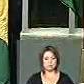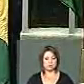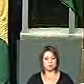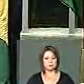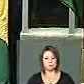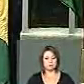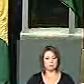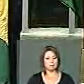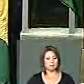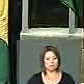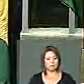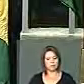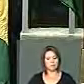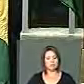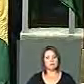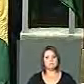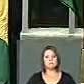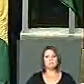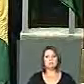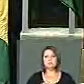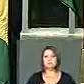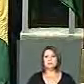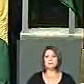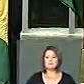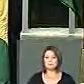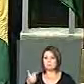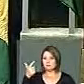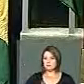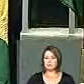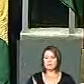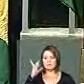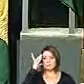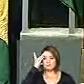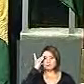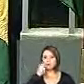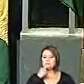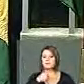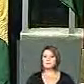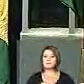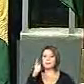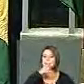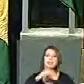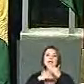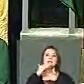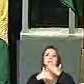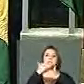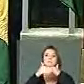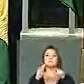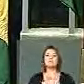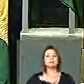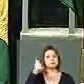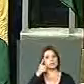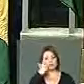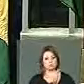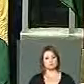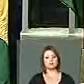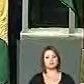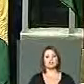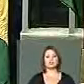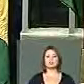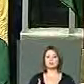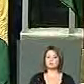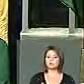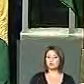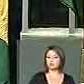Presidenta da República, reeleita para um segundo mandato, é para avançarmos ainda mais na